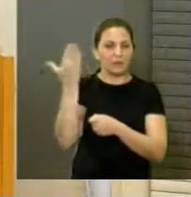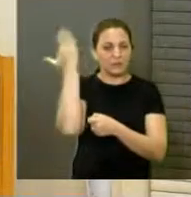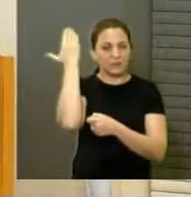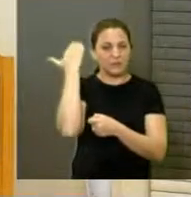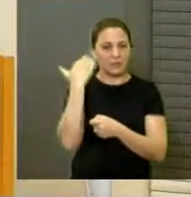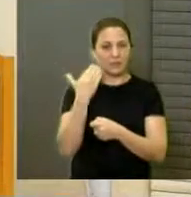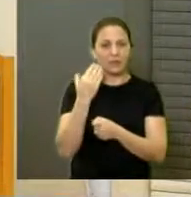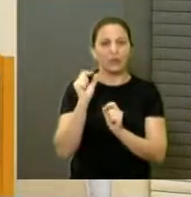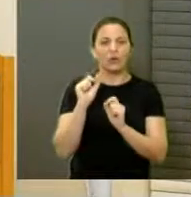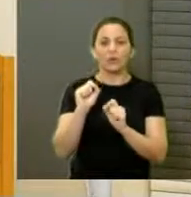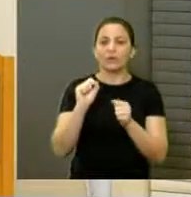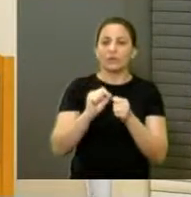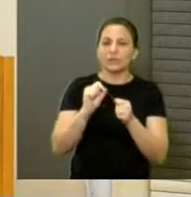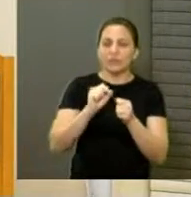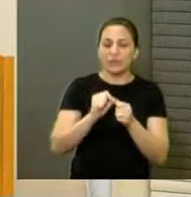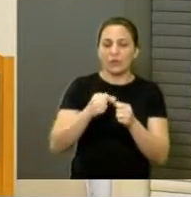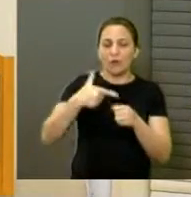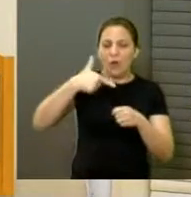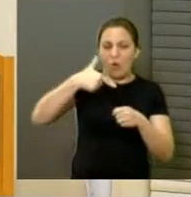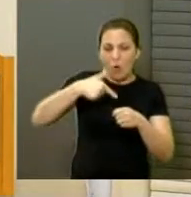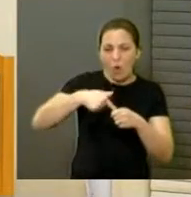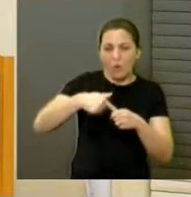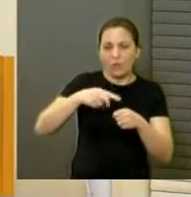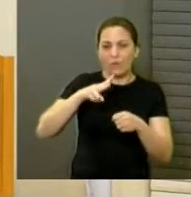Que medida que vocês tomaram?